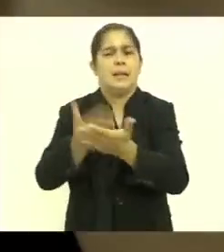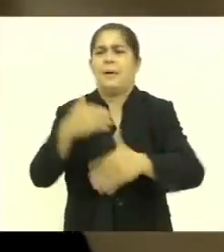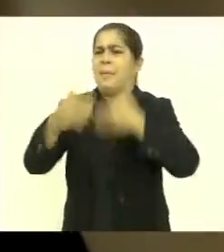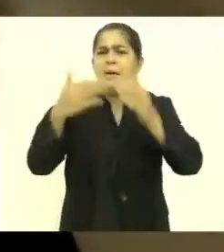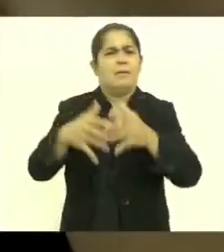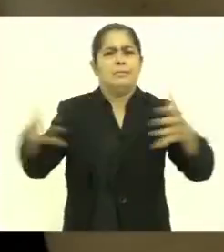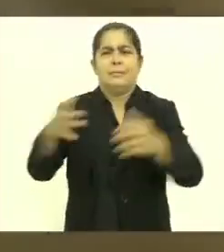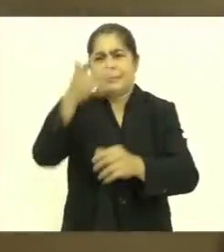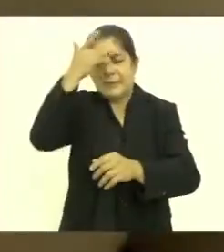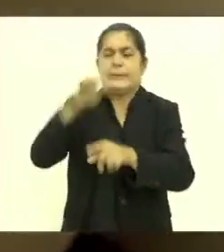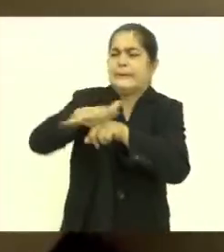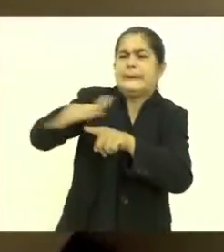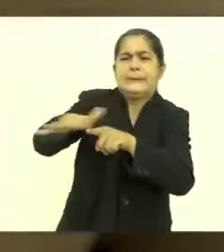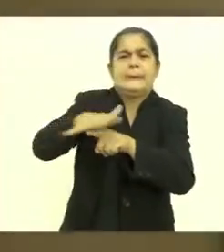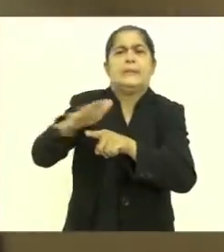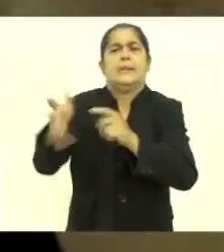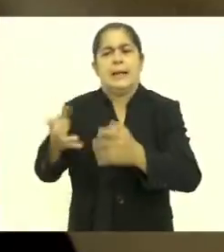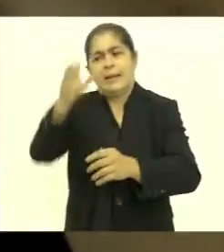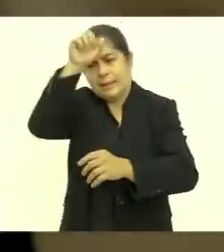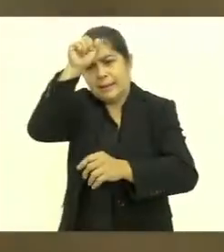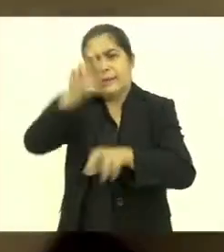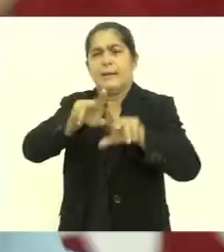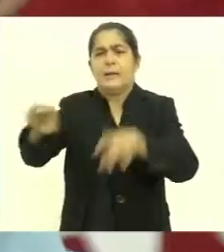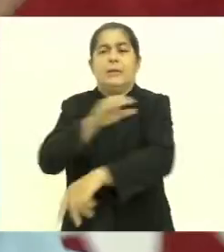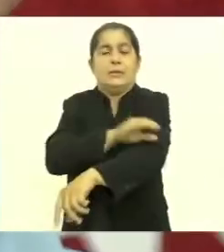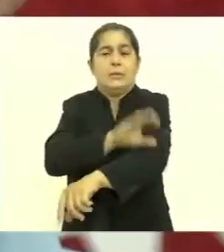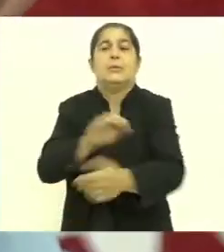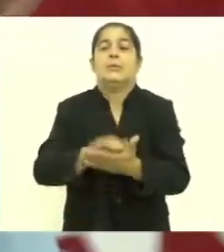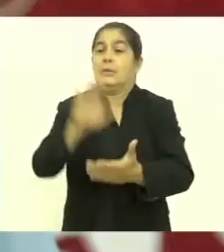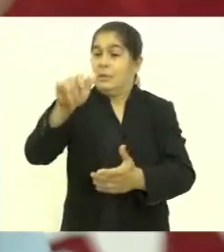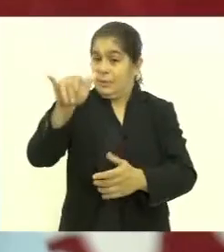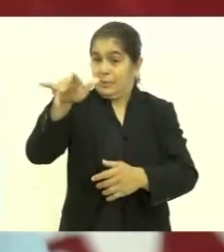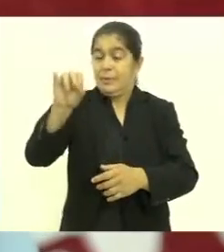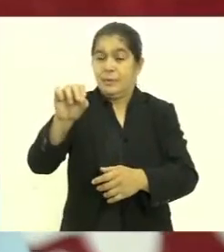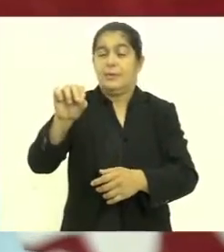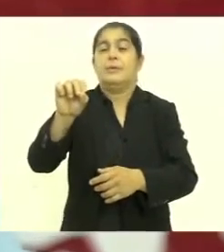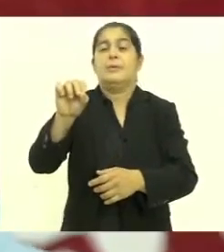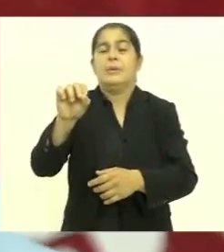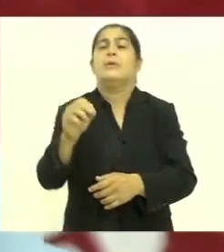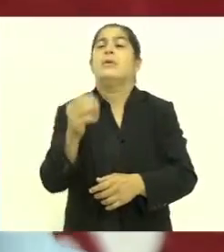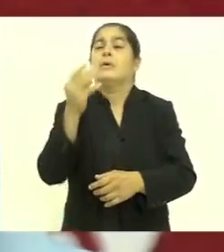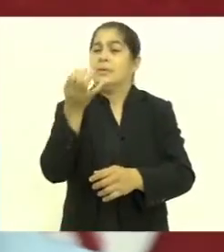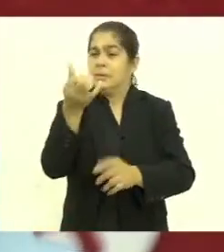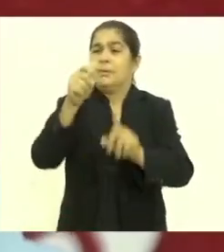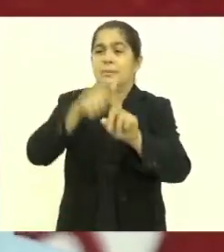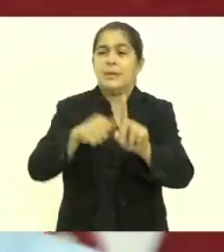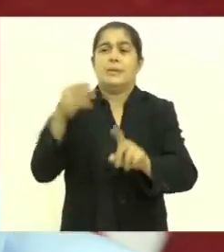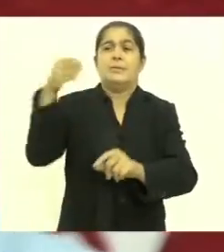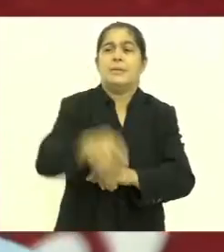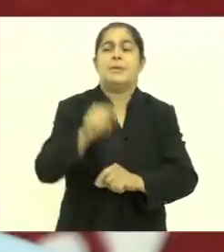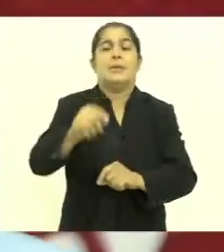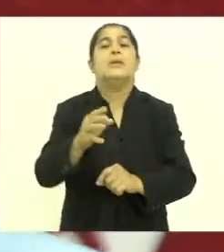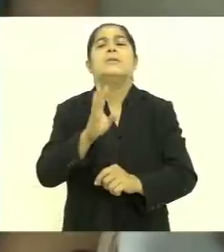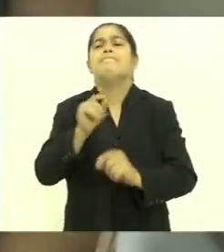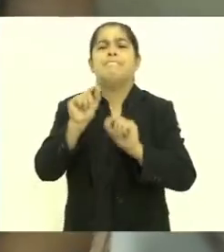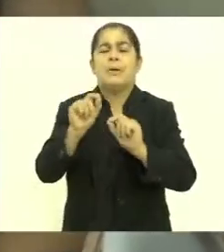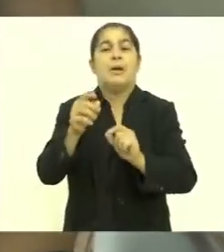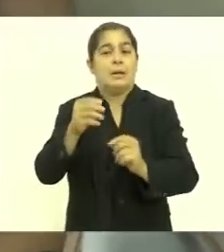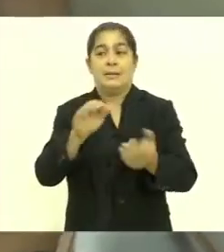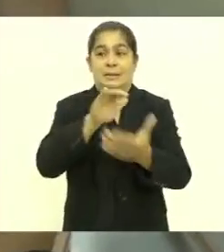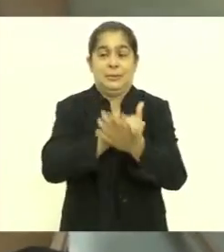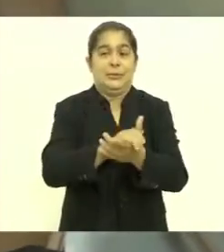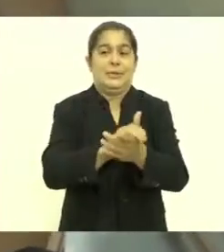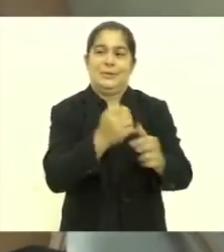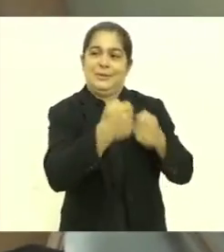de Libras, cada vez mais aumenta a procura pela área. O servidor público Eduardo Carlos está há 6 meses no curso. Chegou